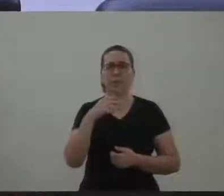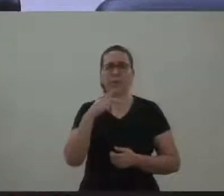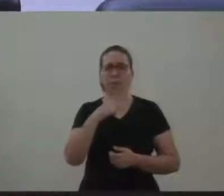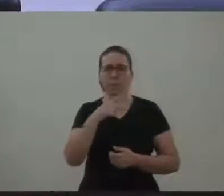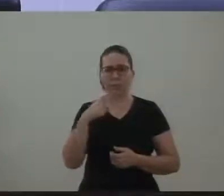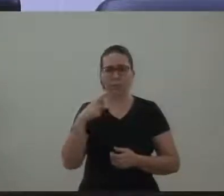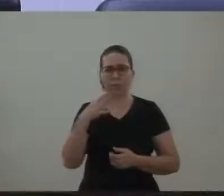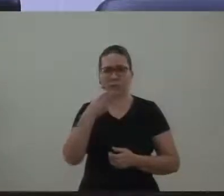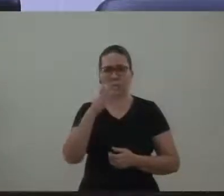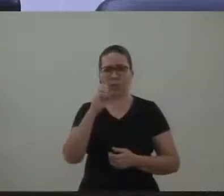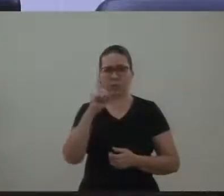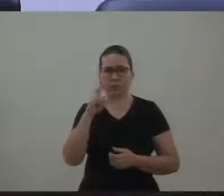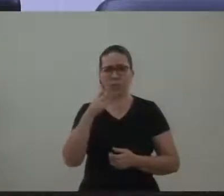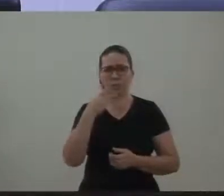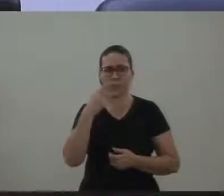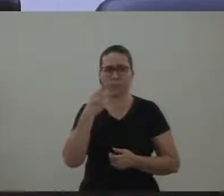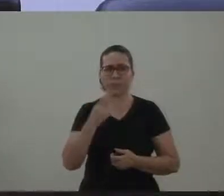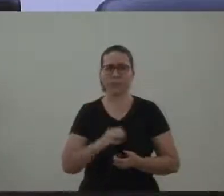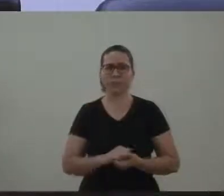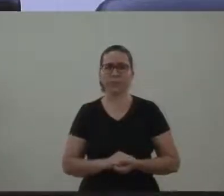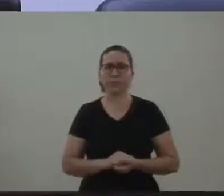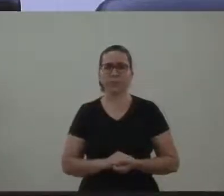presidente Edu Gelme.